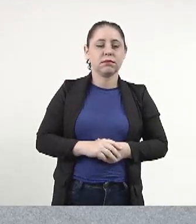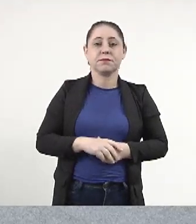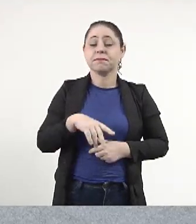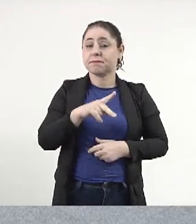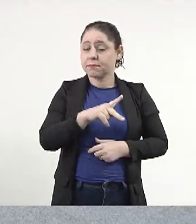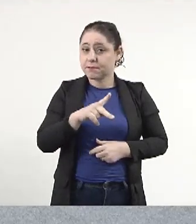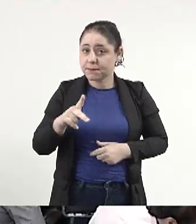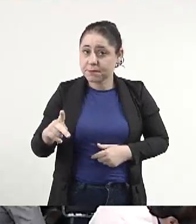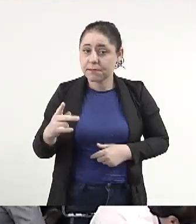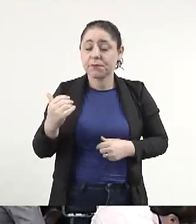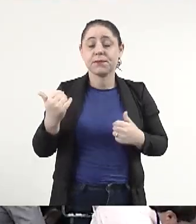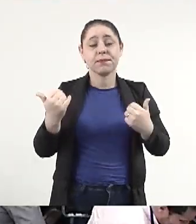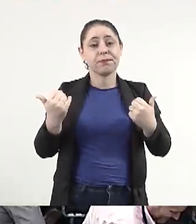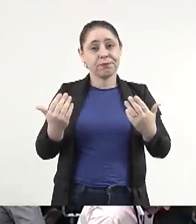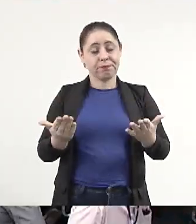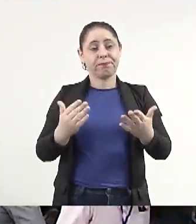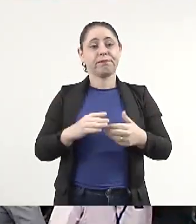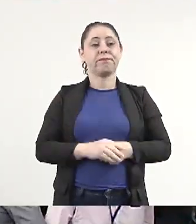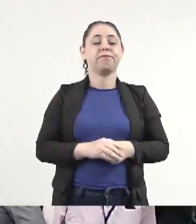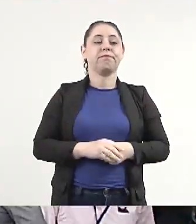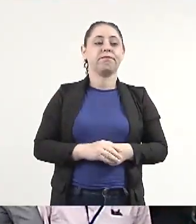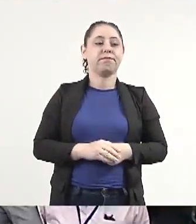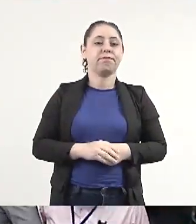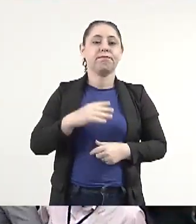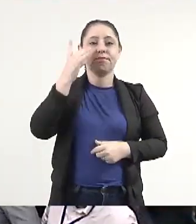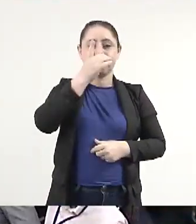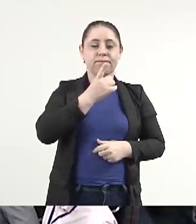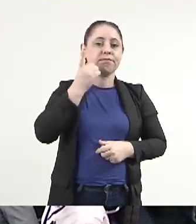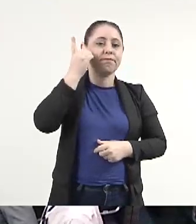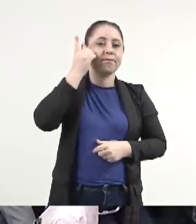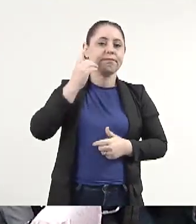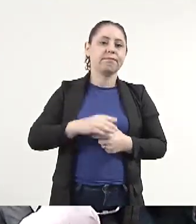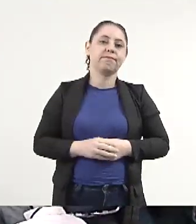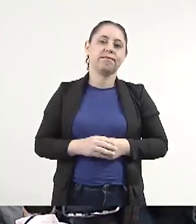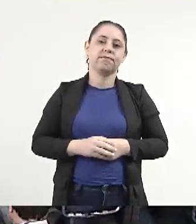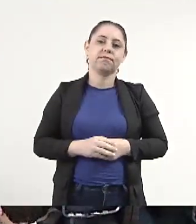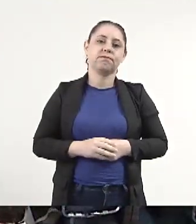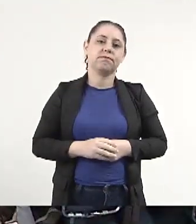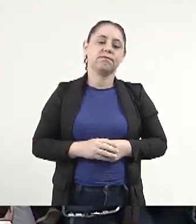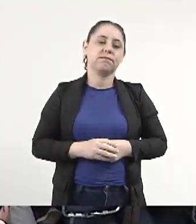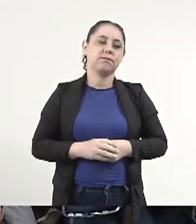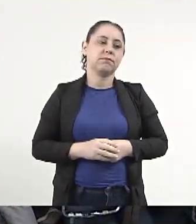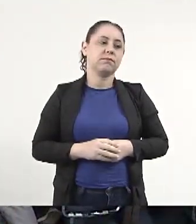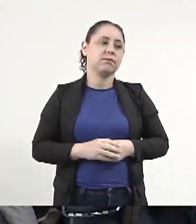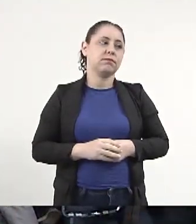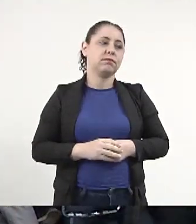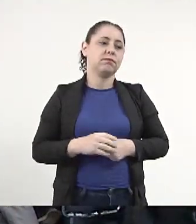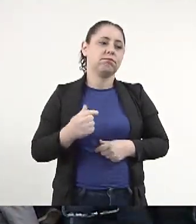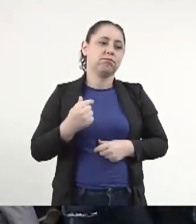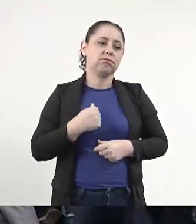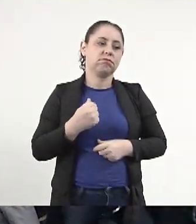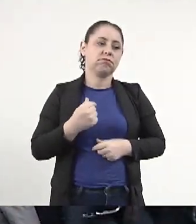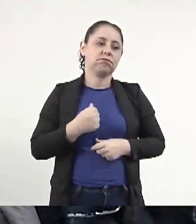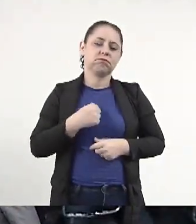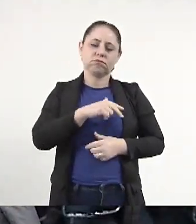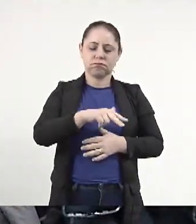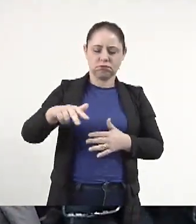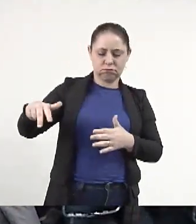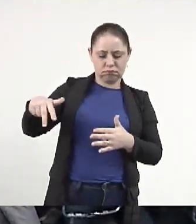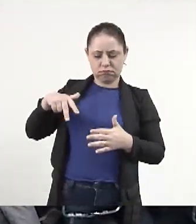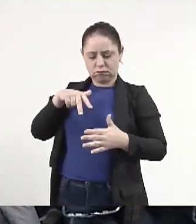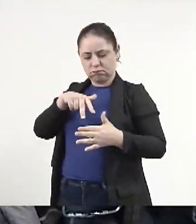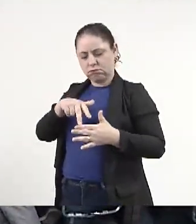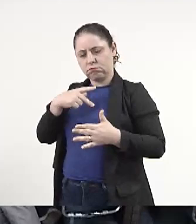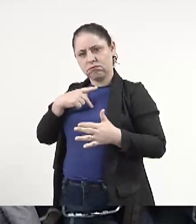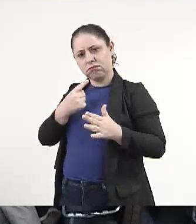Senhor presidente, senhores deputados, eu venho à tribuna hoje